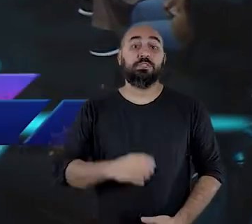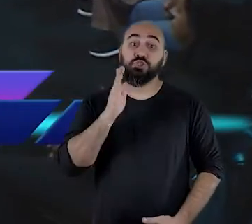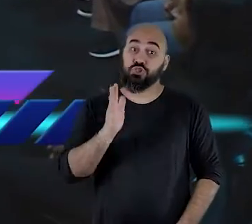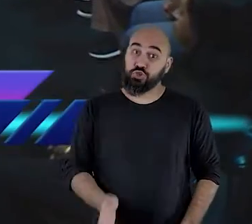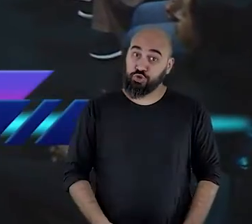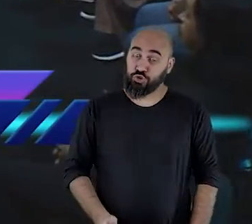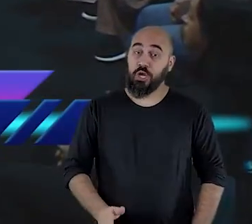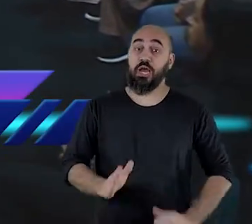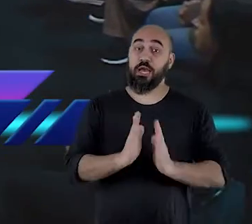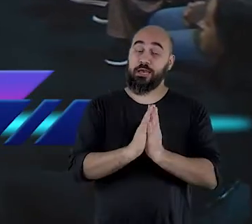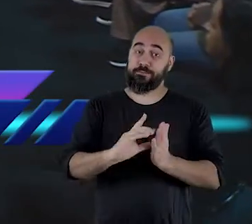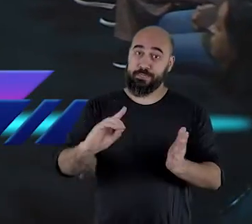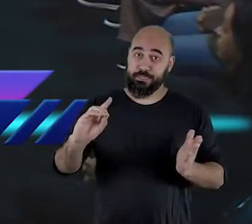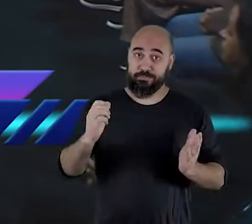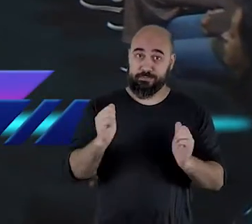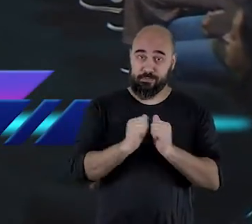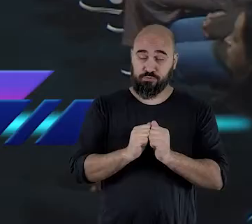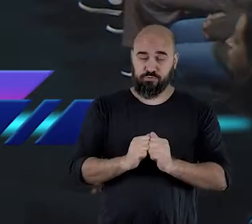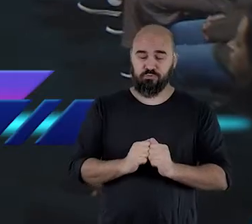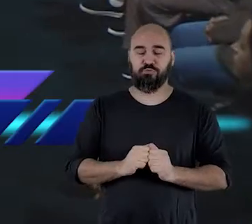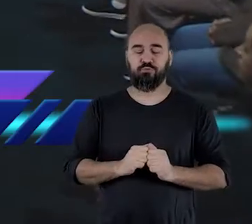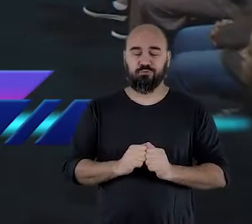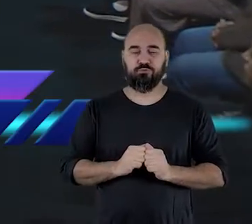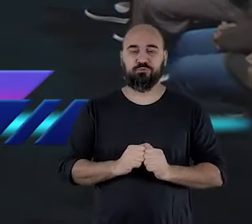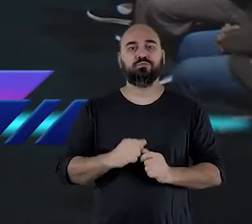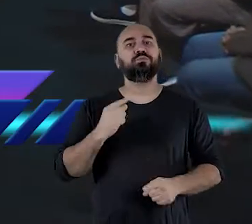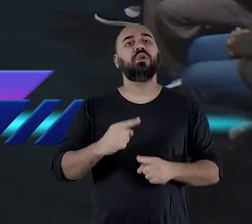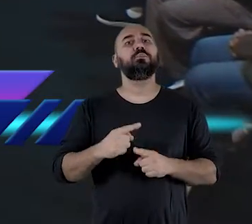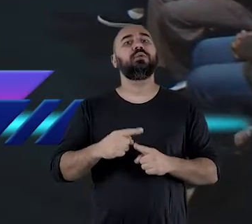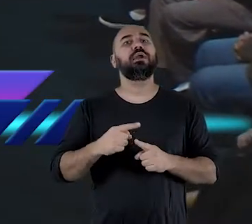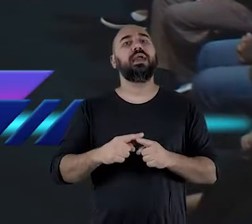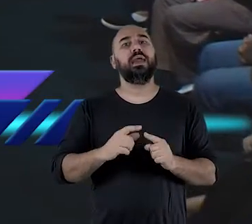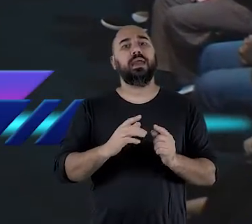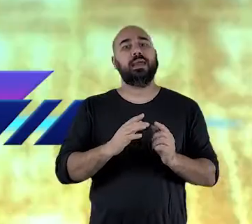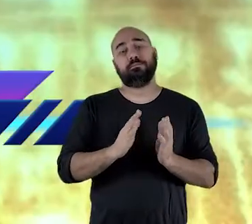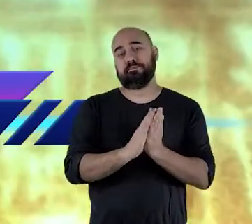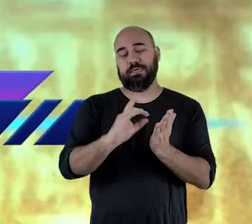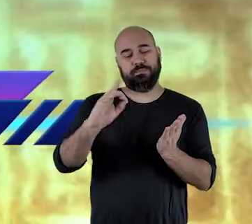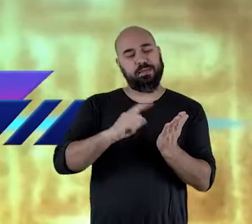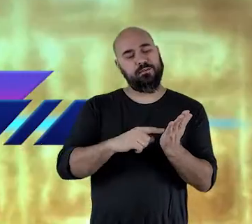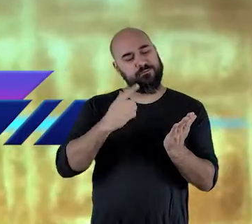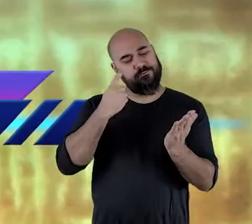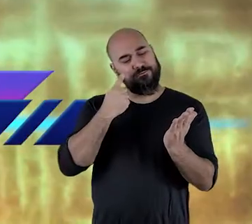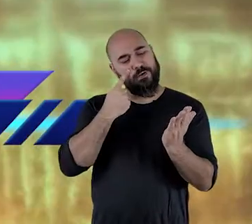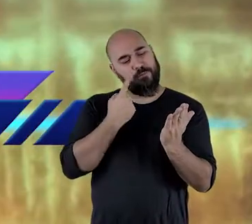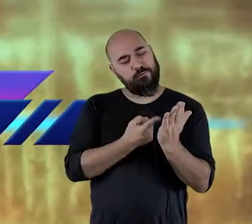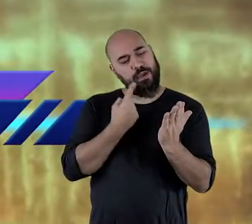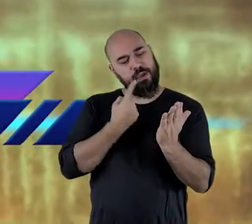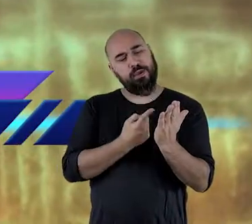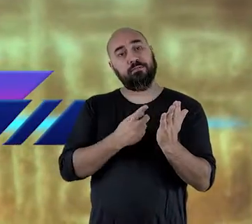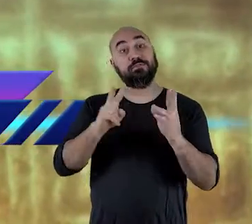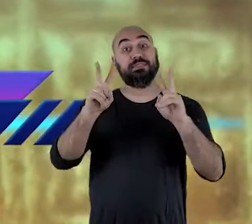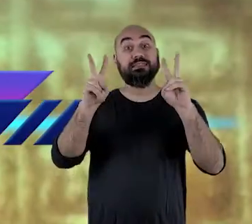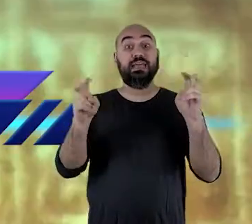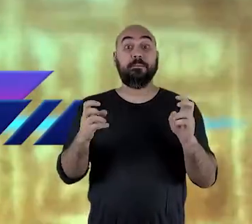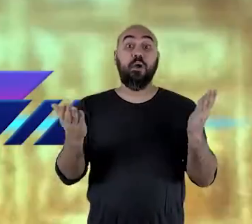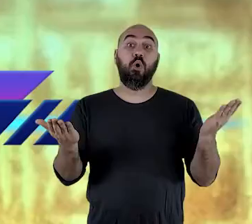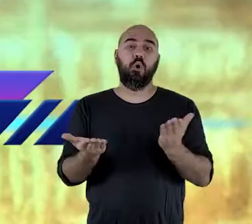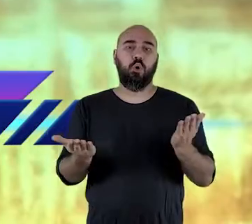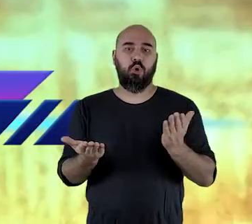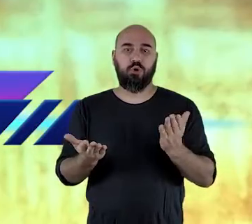aqui nas minhas mãos, porque é com a Bíblia que nós vamos entrar no tema de